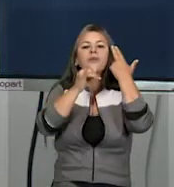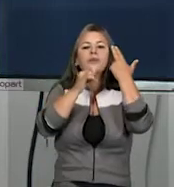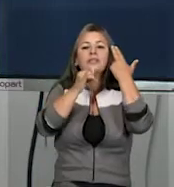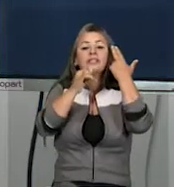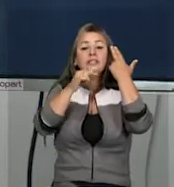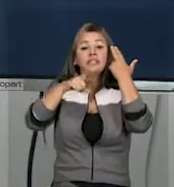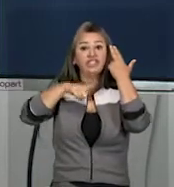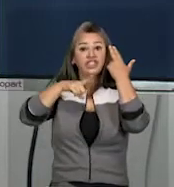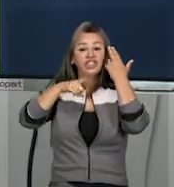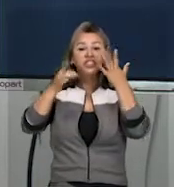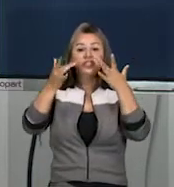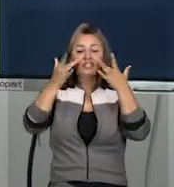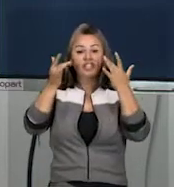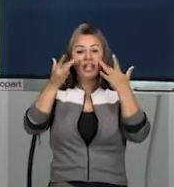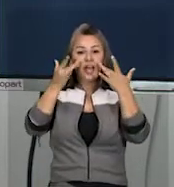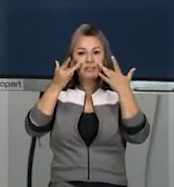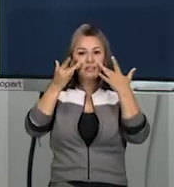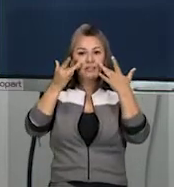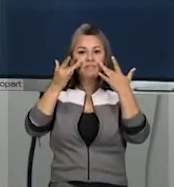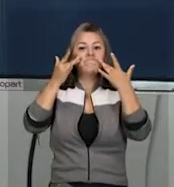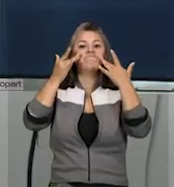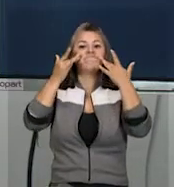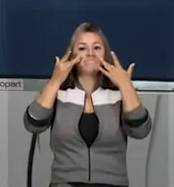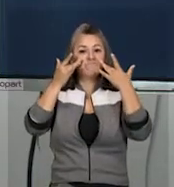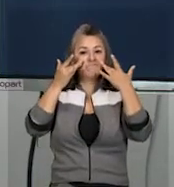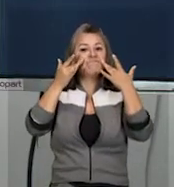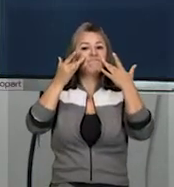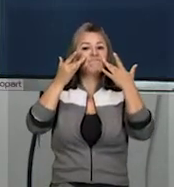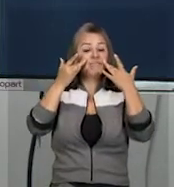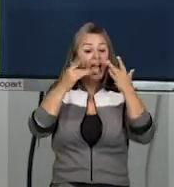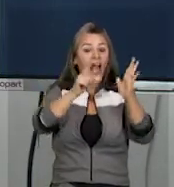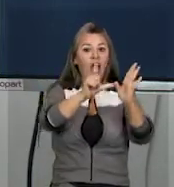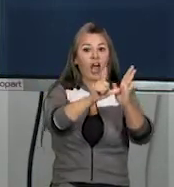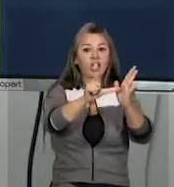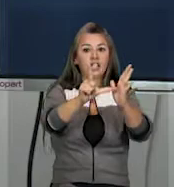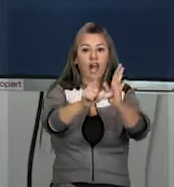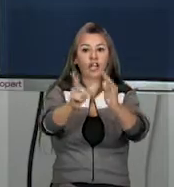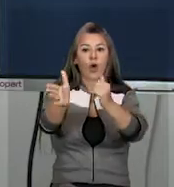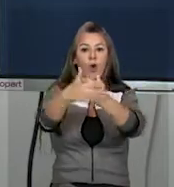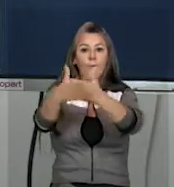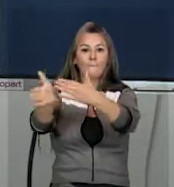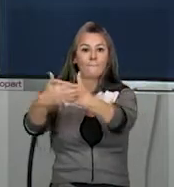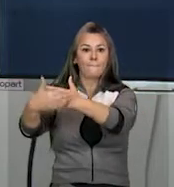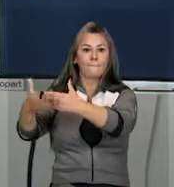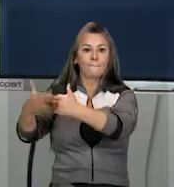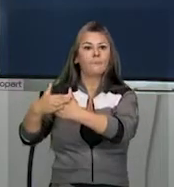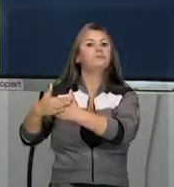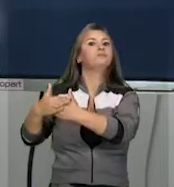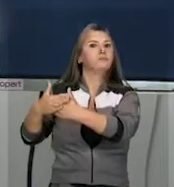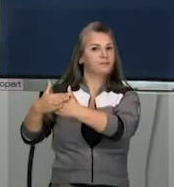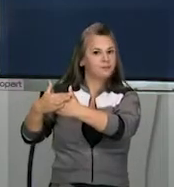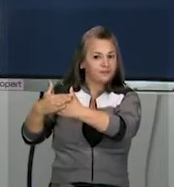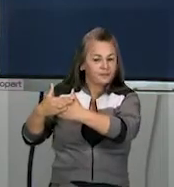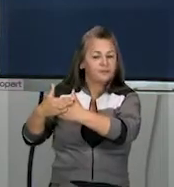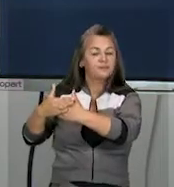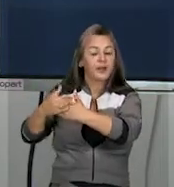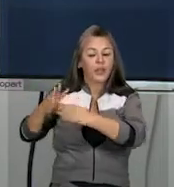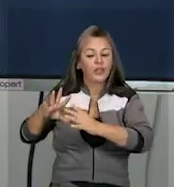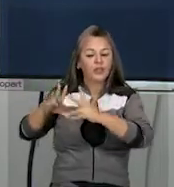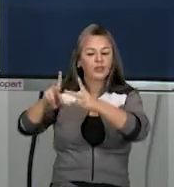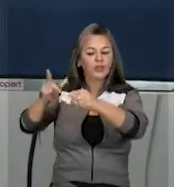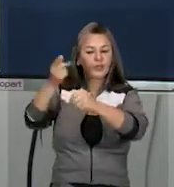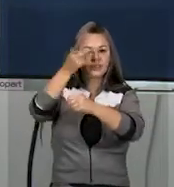fechava. Hoje nós falamos em lockdown, né? Por causa da pandemia. Naquela época, o lockdown ou a paralisação das